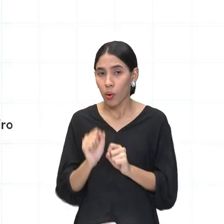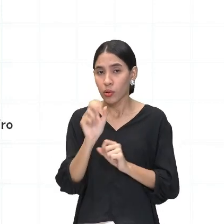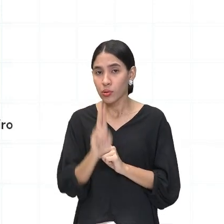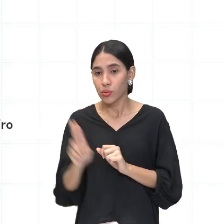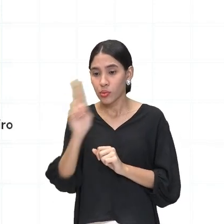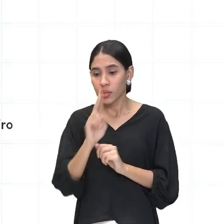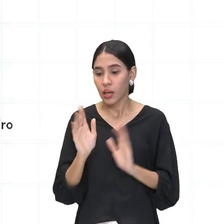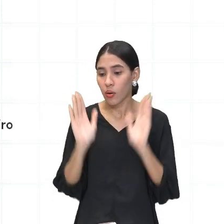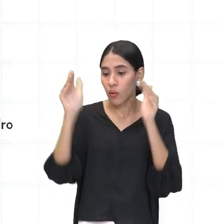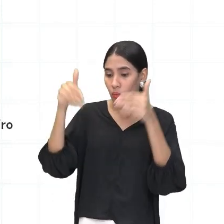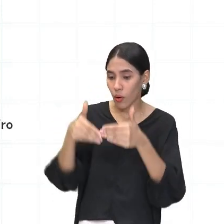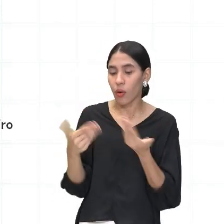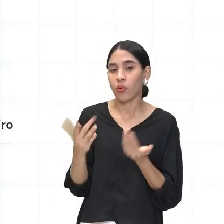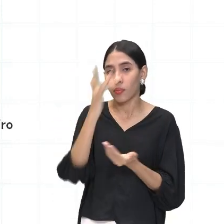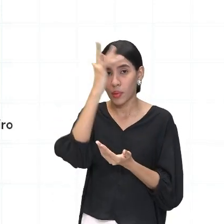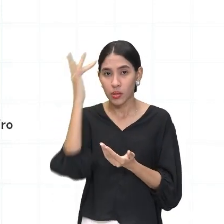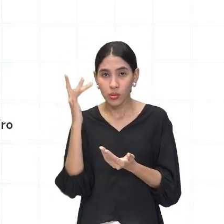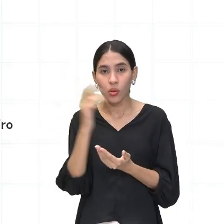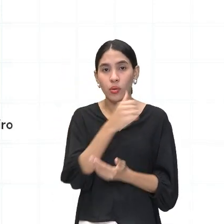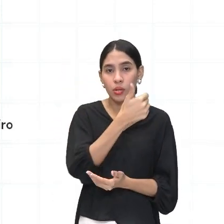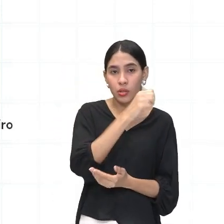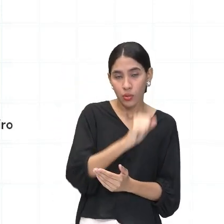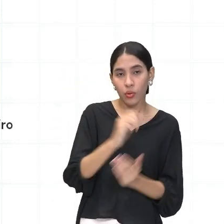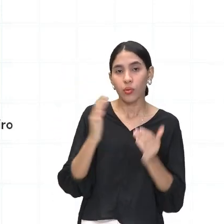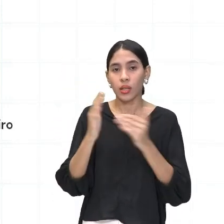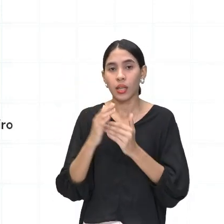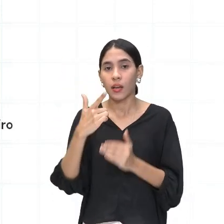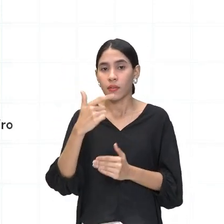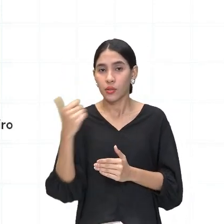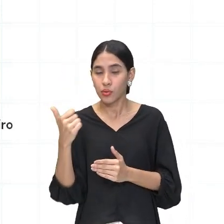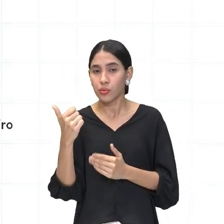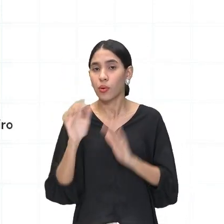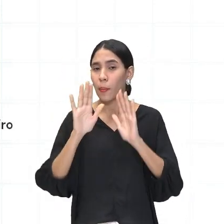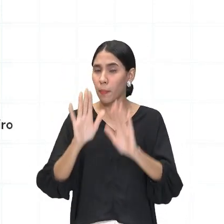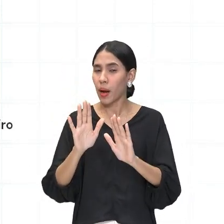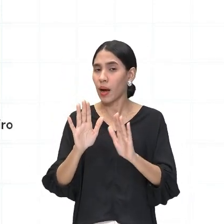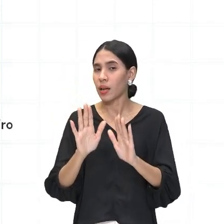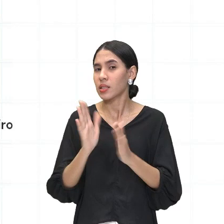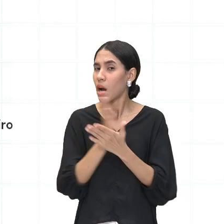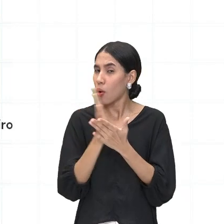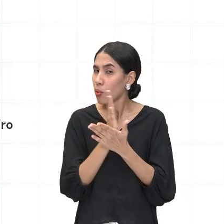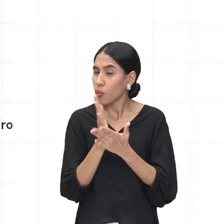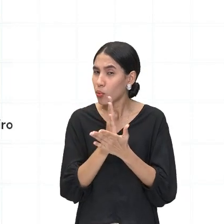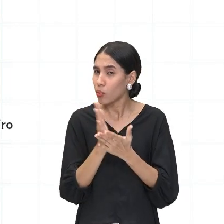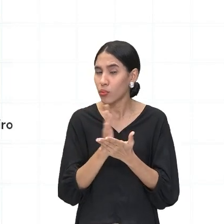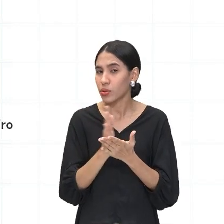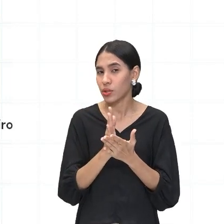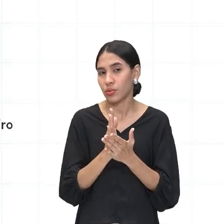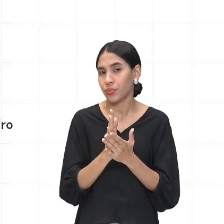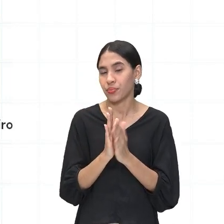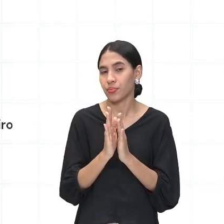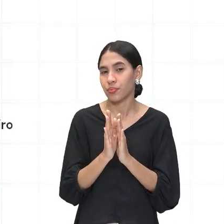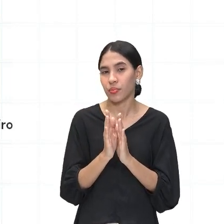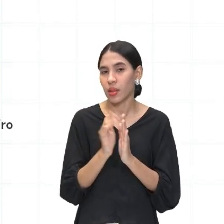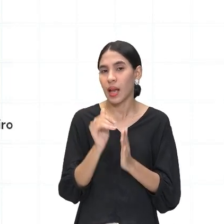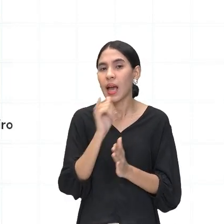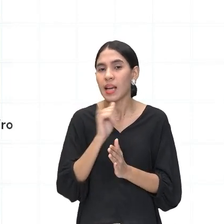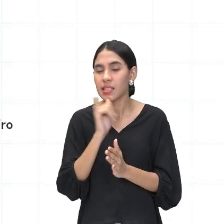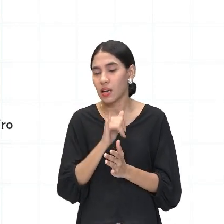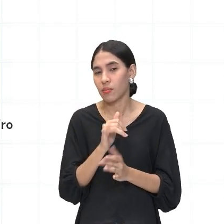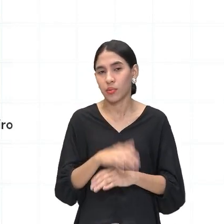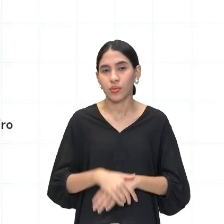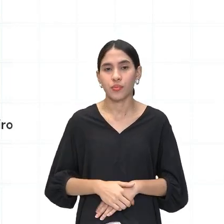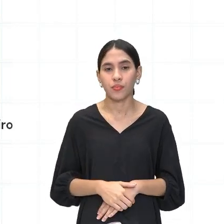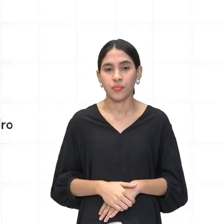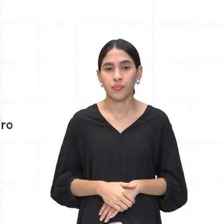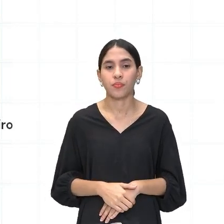para pessoas que estão entre 18 e 21 anos de idade, pois não é o foco desta aula, né? Mas está dito lá na lei também, né? Então, o